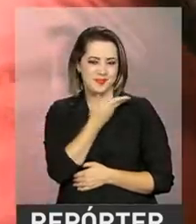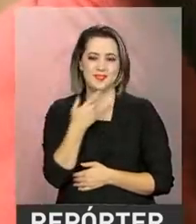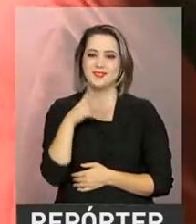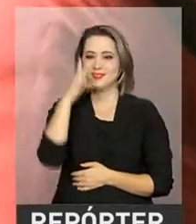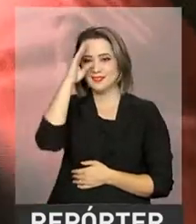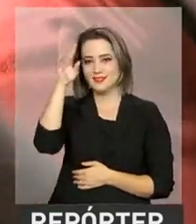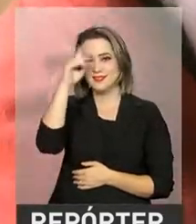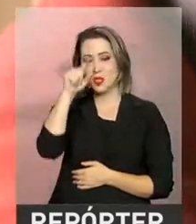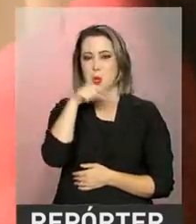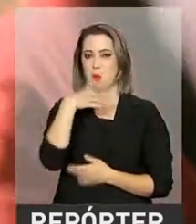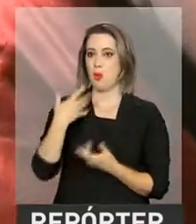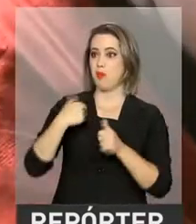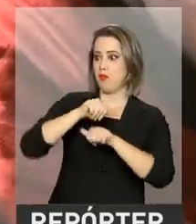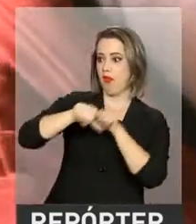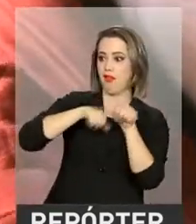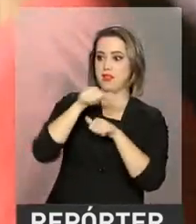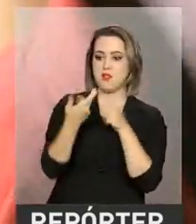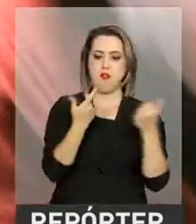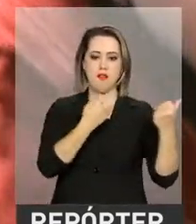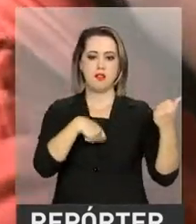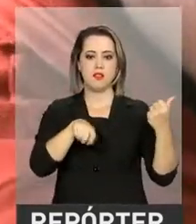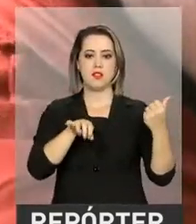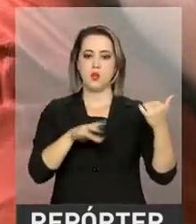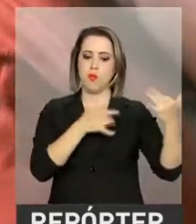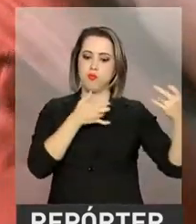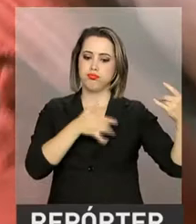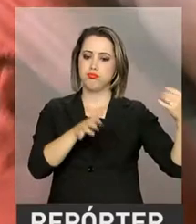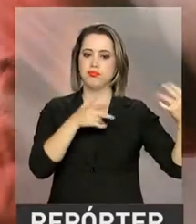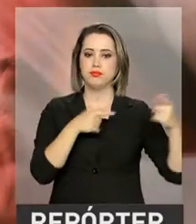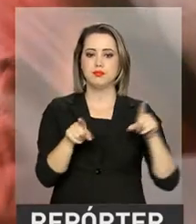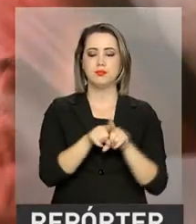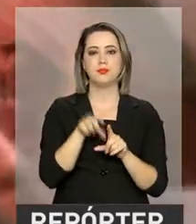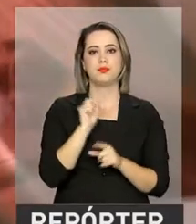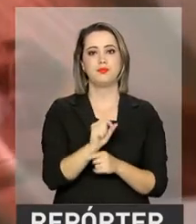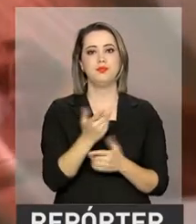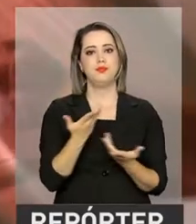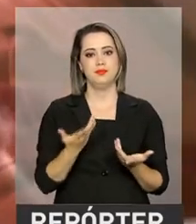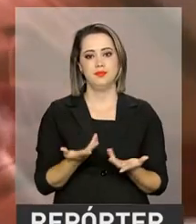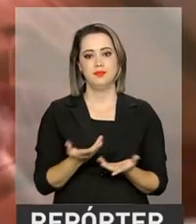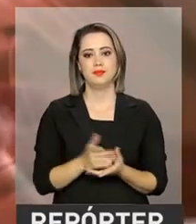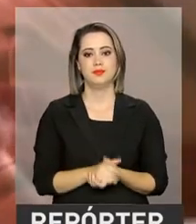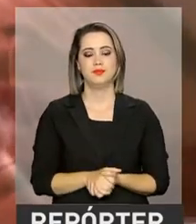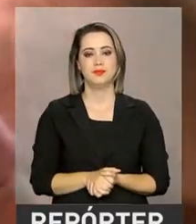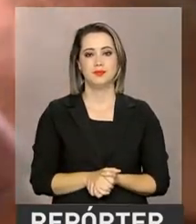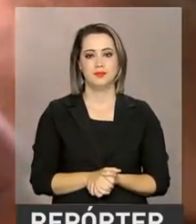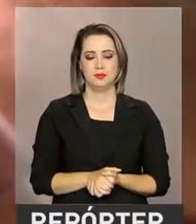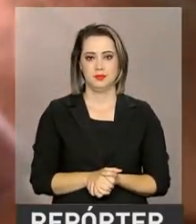quanto ele se transforma quando toca seu instrumento favorito.